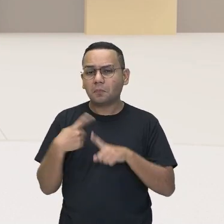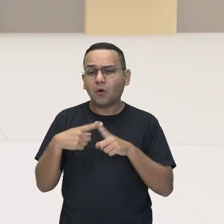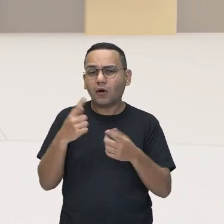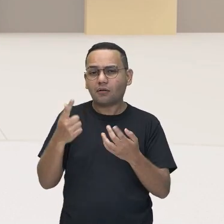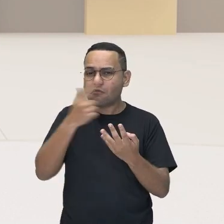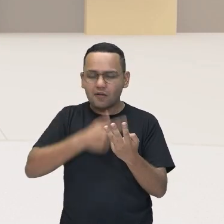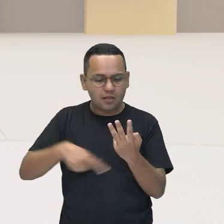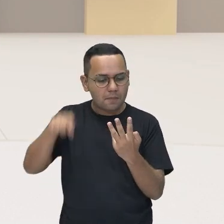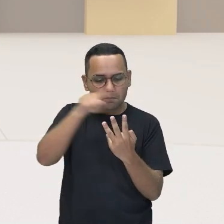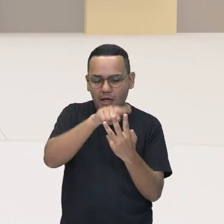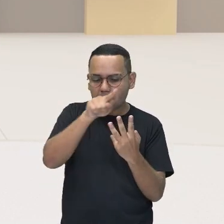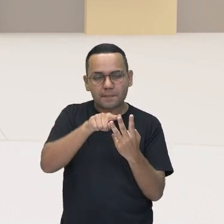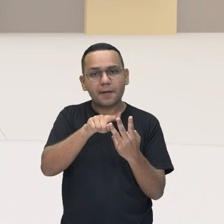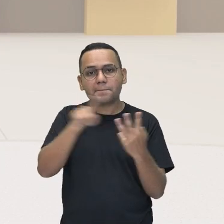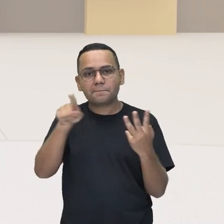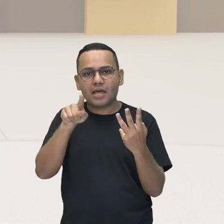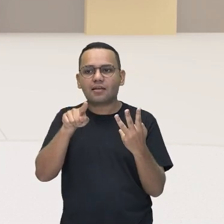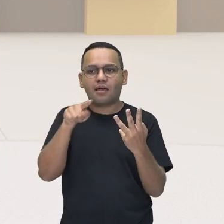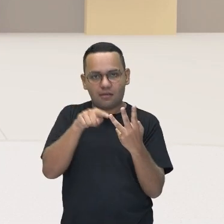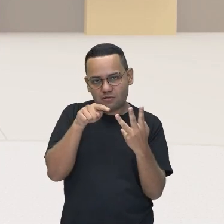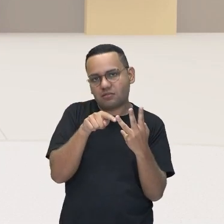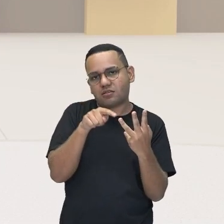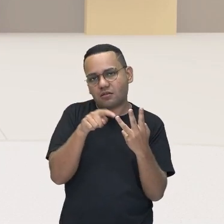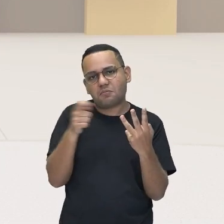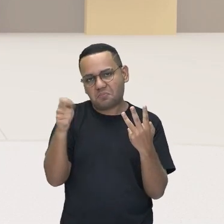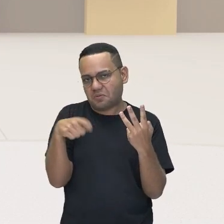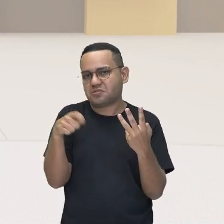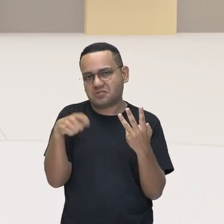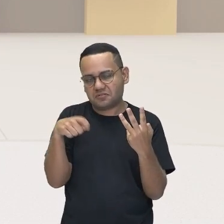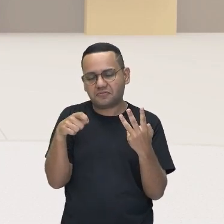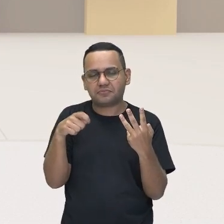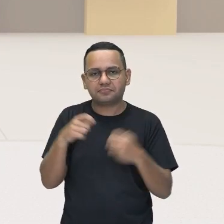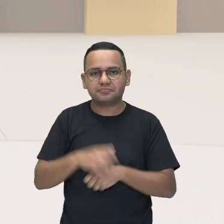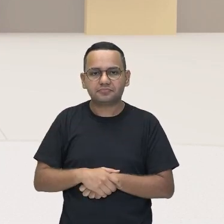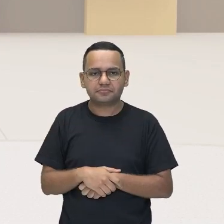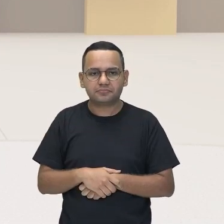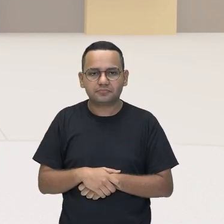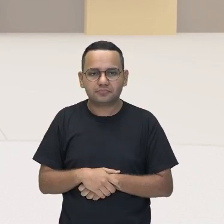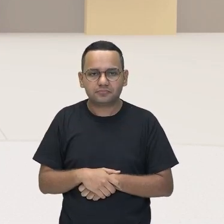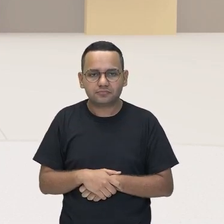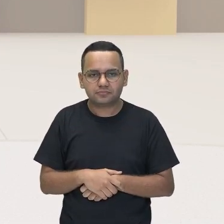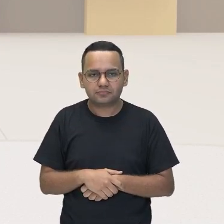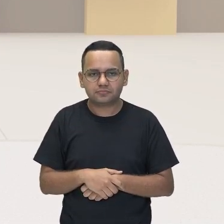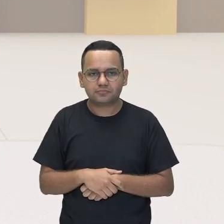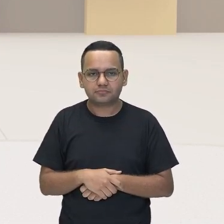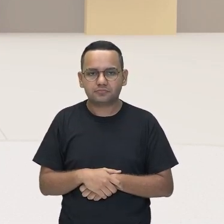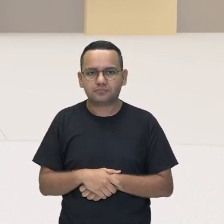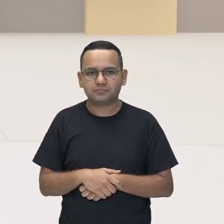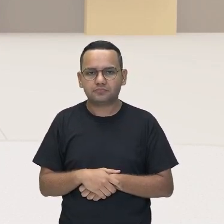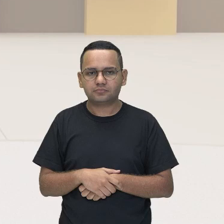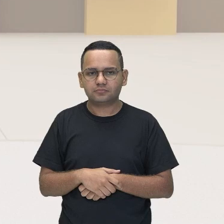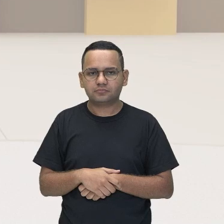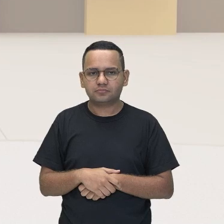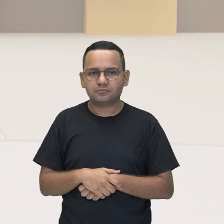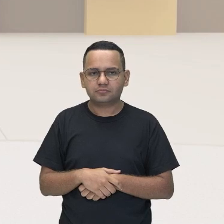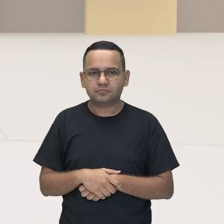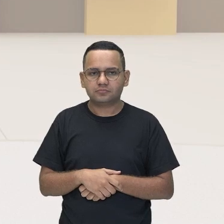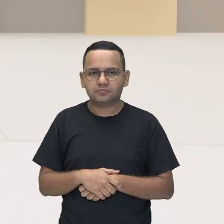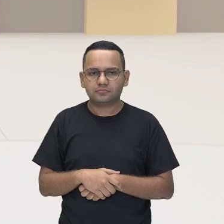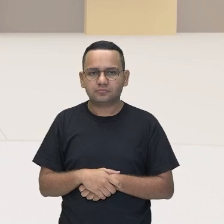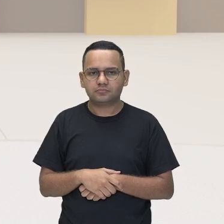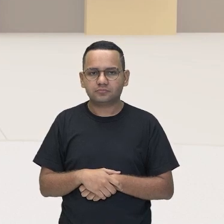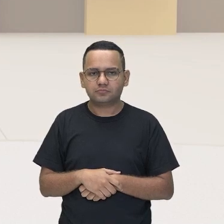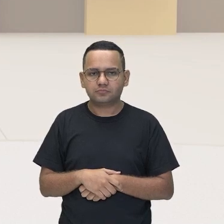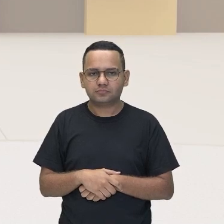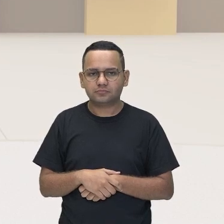por causa dessa restrição. Então, é um tipo de modalidade que pode valer aí, no caso aí de